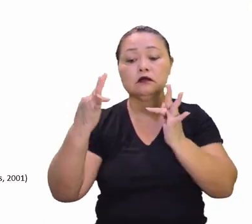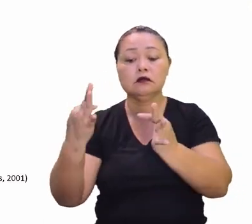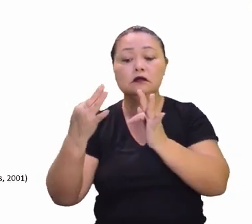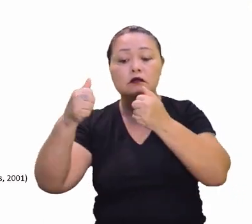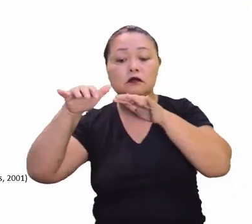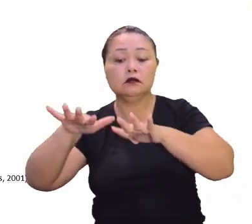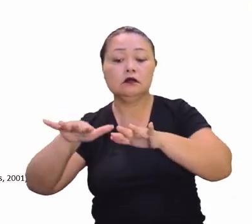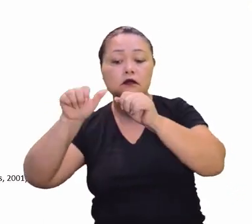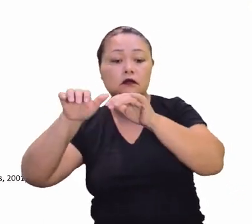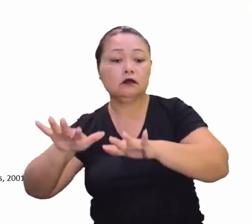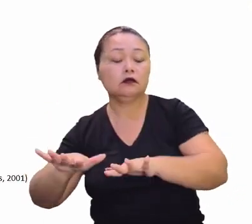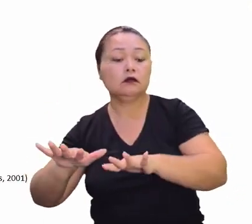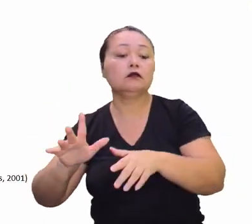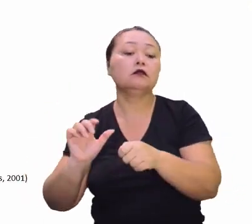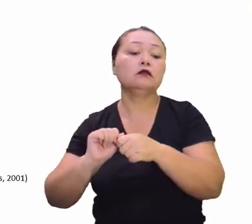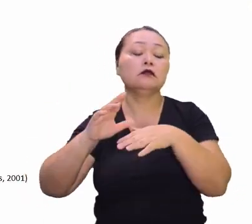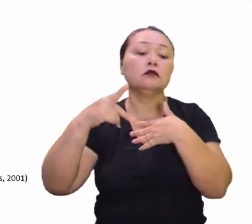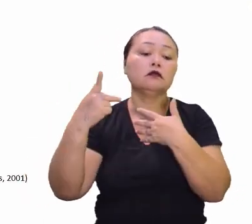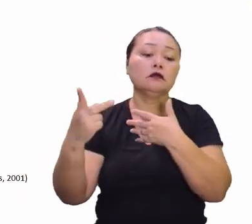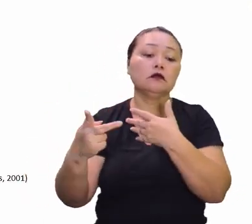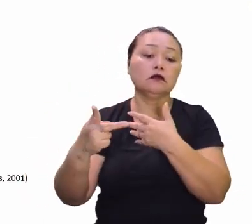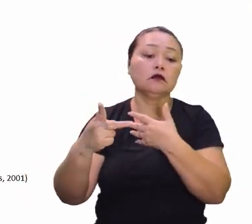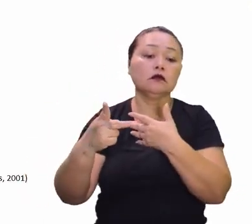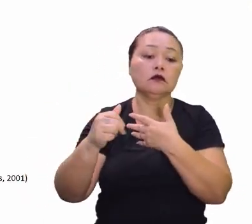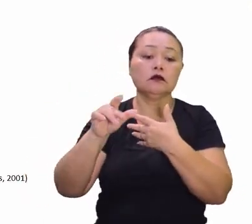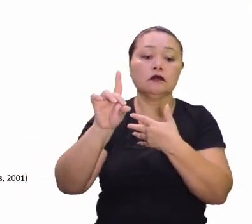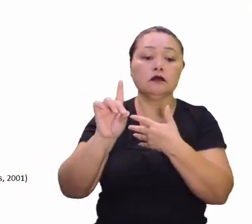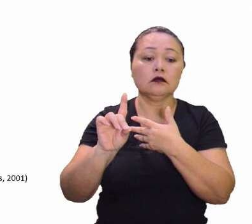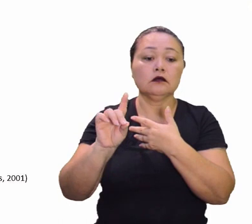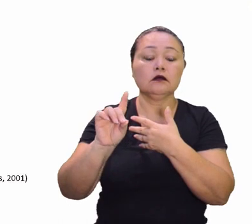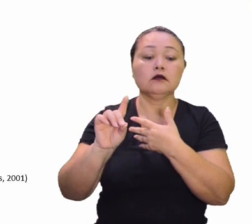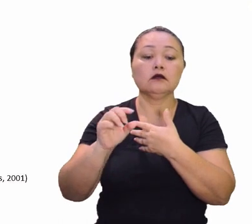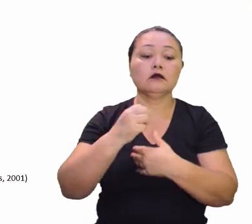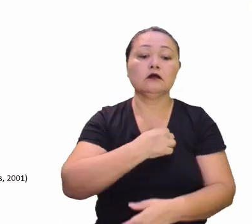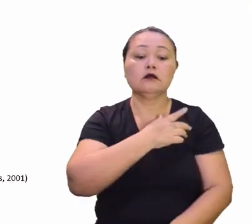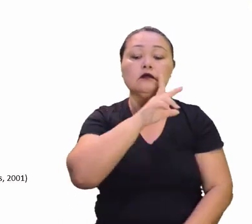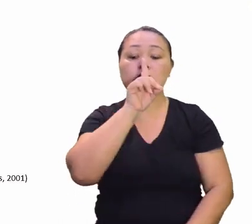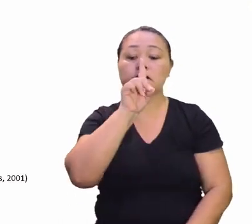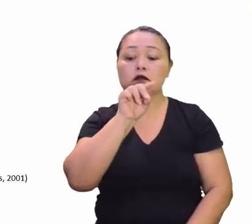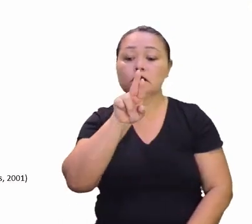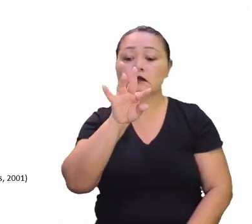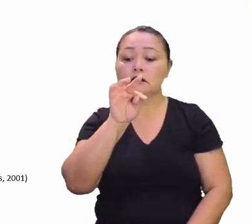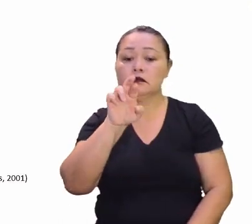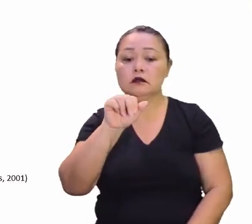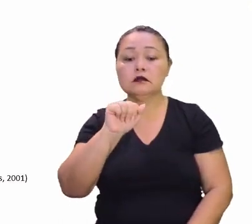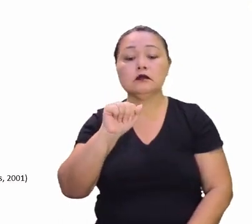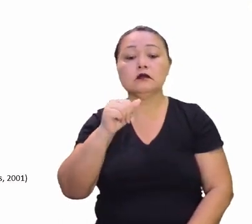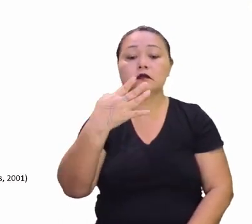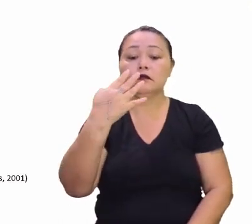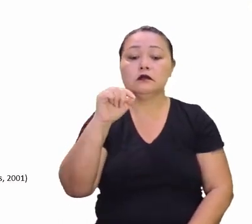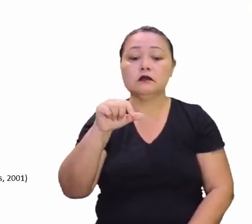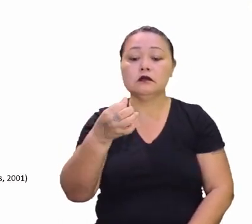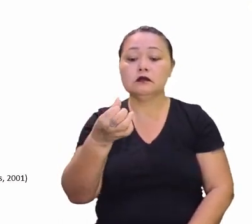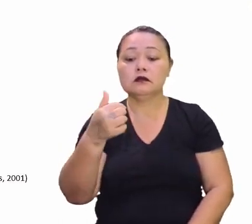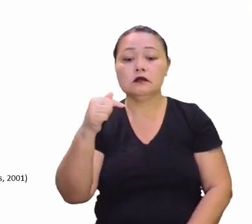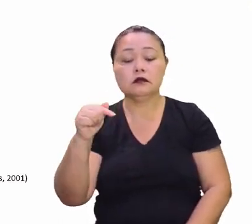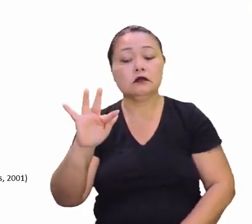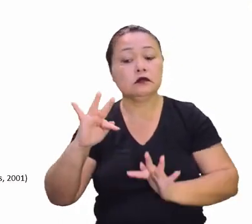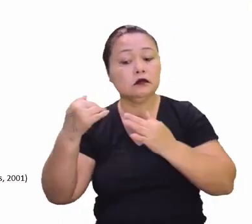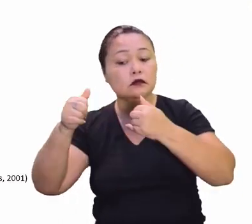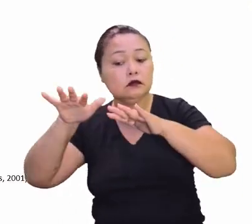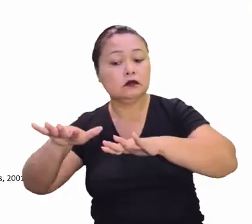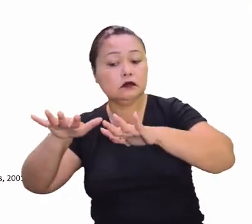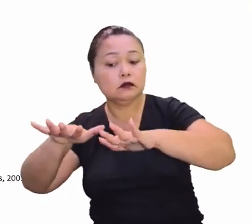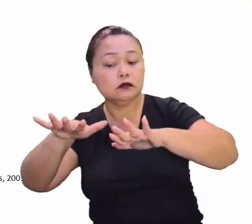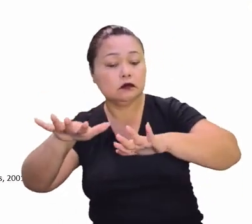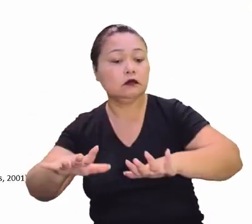5.585 famílias. Né? É o assentamento, né? E o Padre Marechal Dutra, com